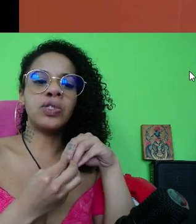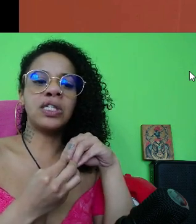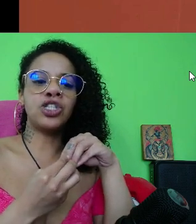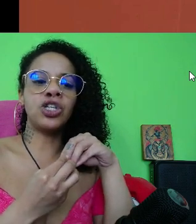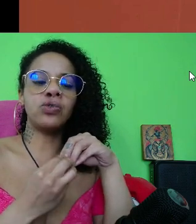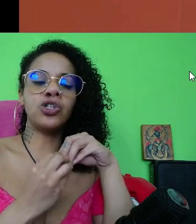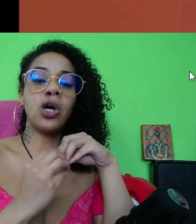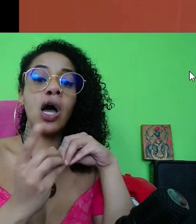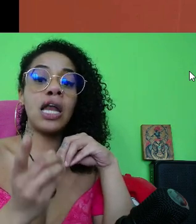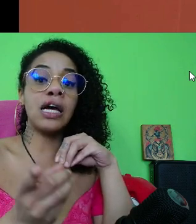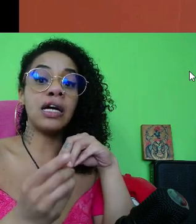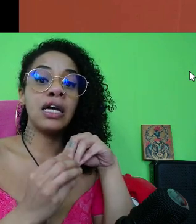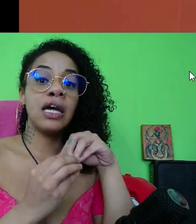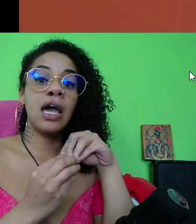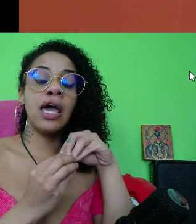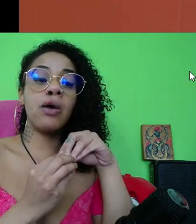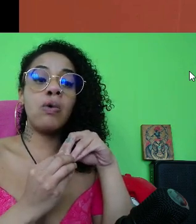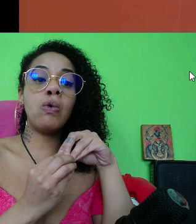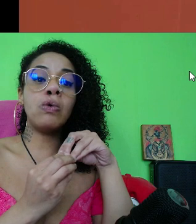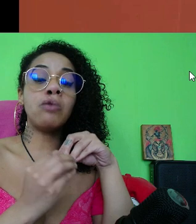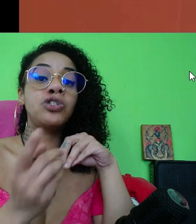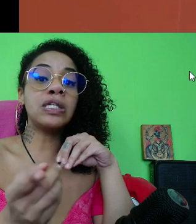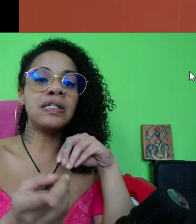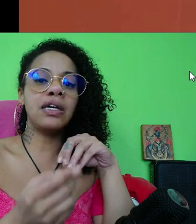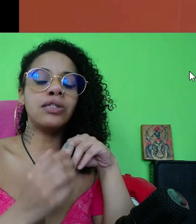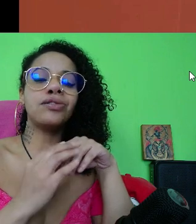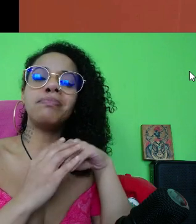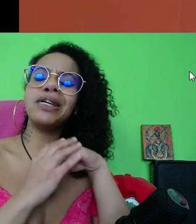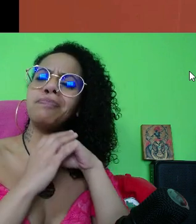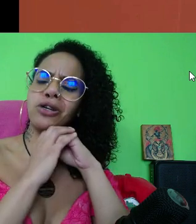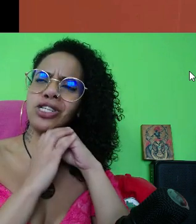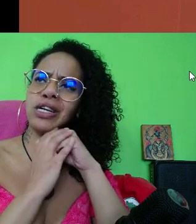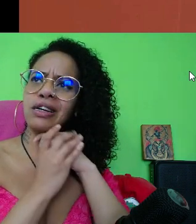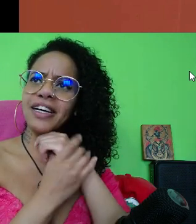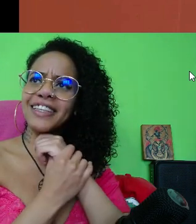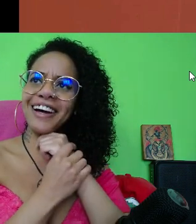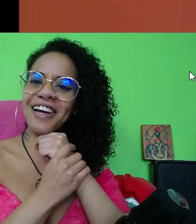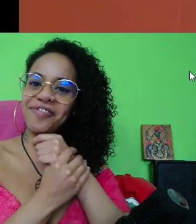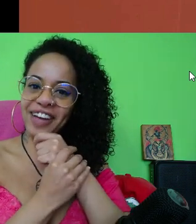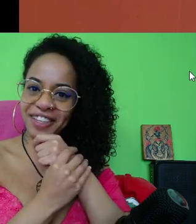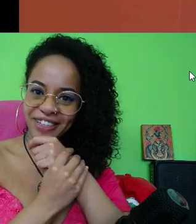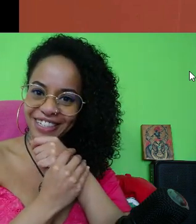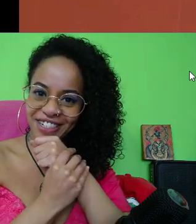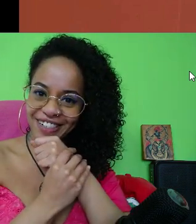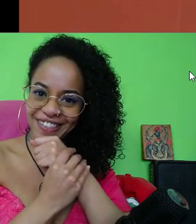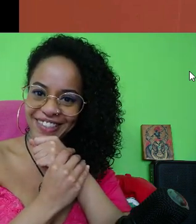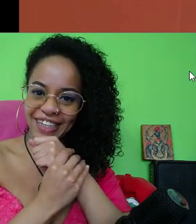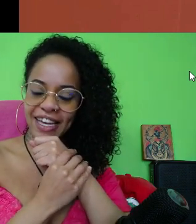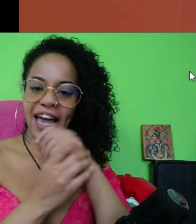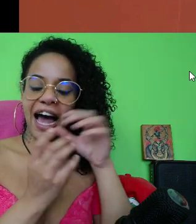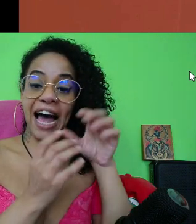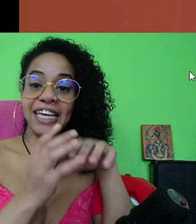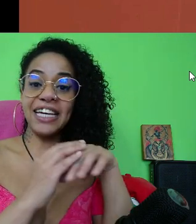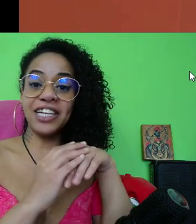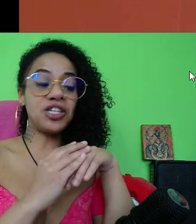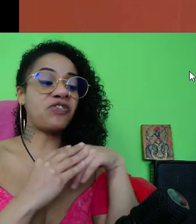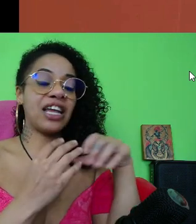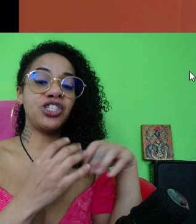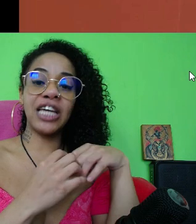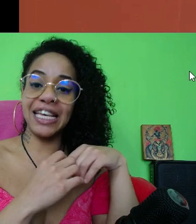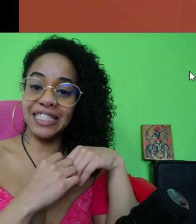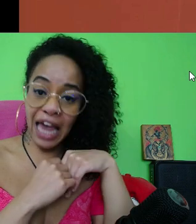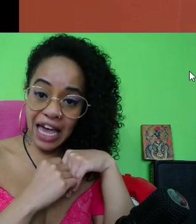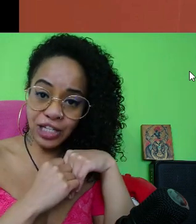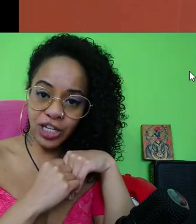no sentido de Olha eu não disse isso mas poxa tá gravado o que disse aí a gente